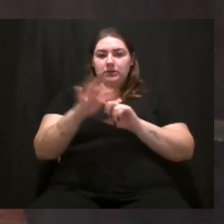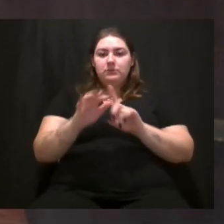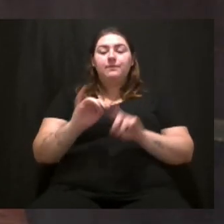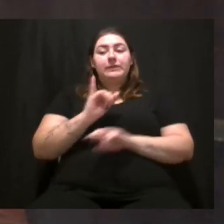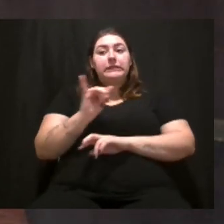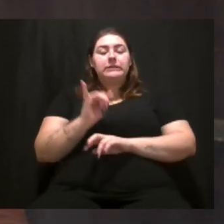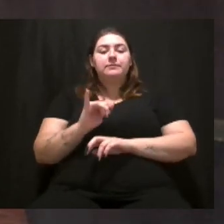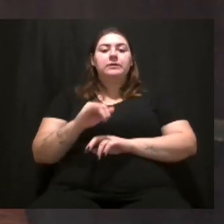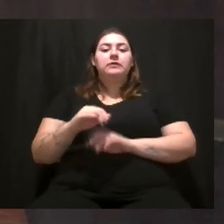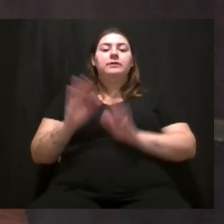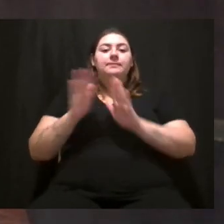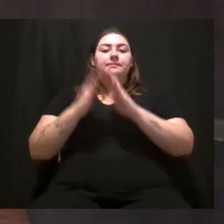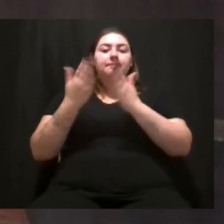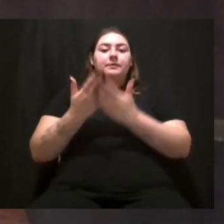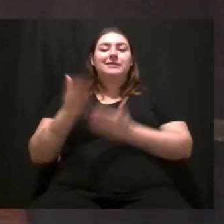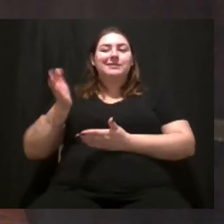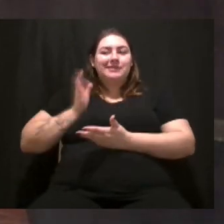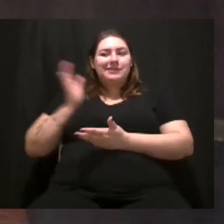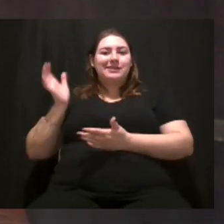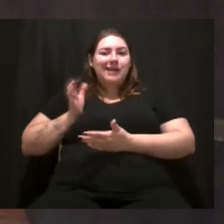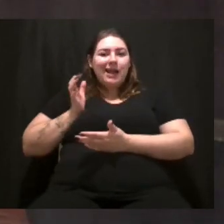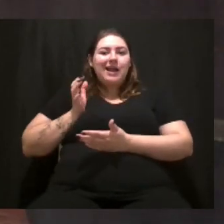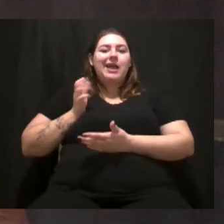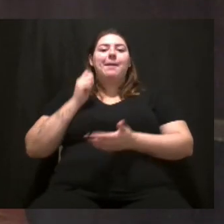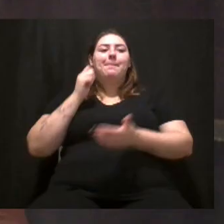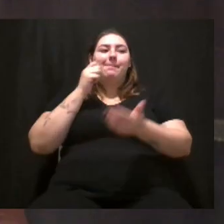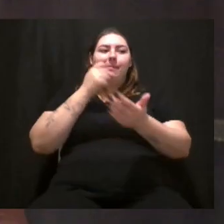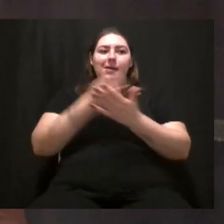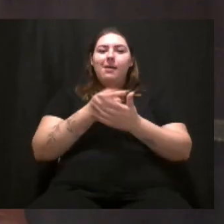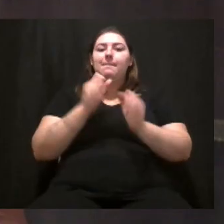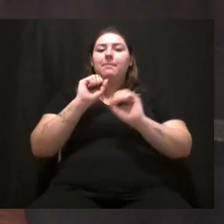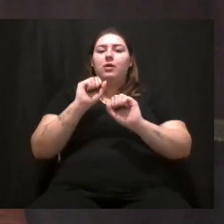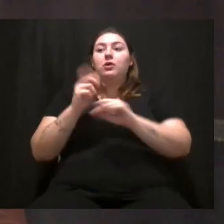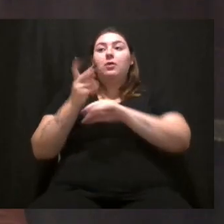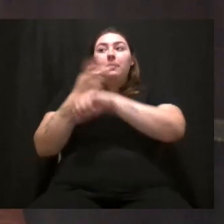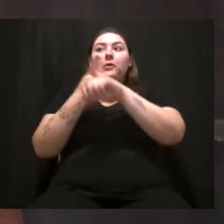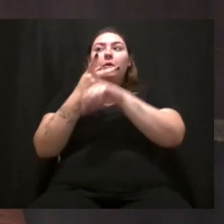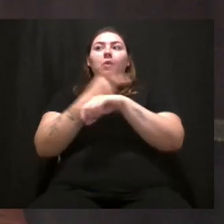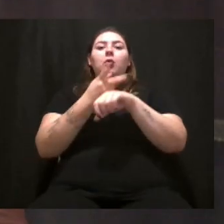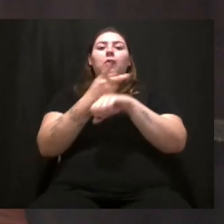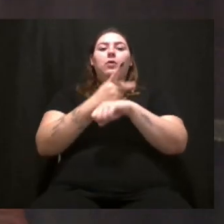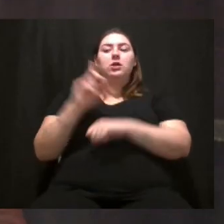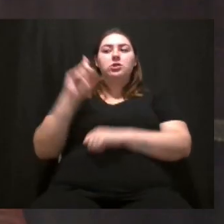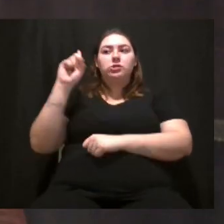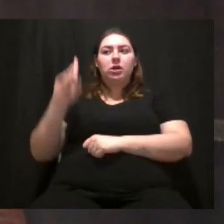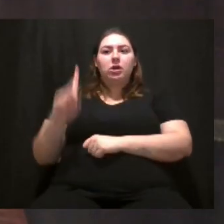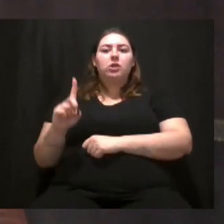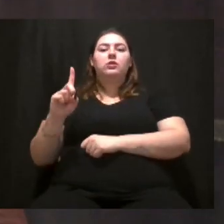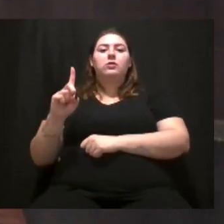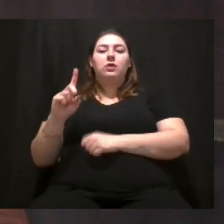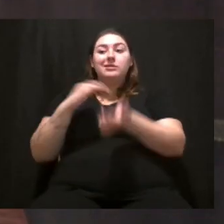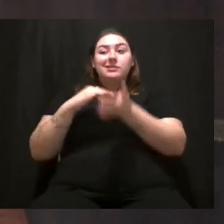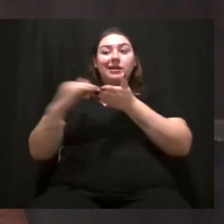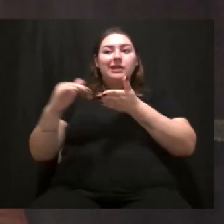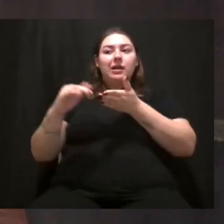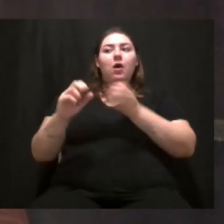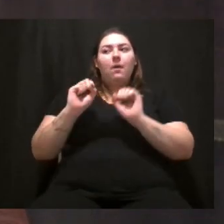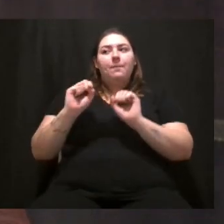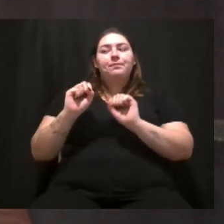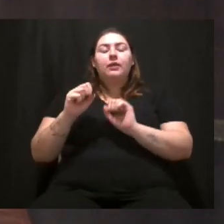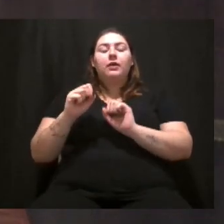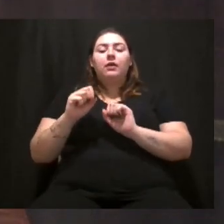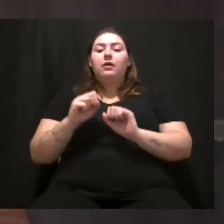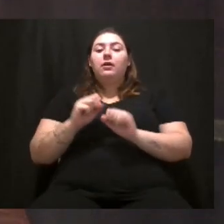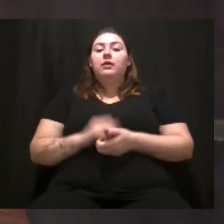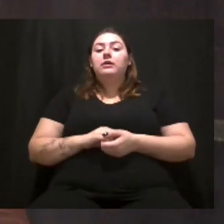é cara, é paga, você pode procurar a diretoria, pode procurar a secretaria e verificar se essas atividades, por exemplo, extras,